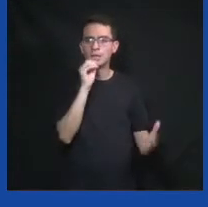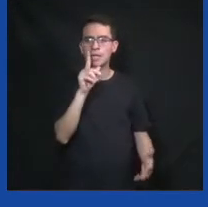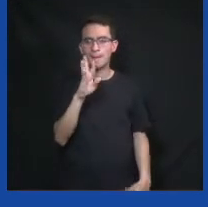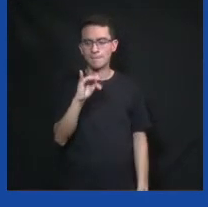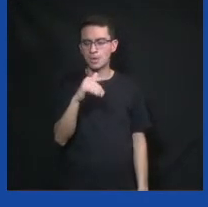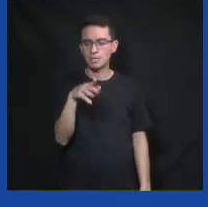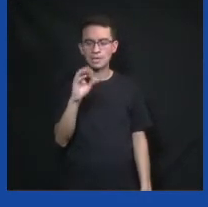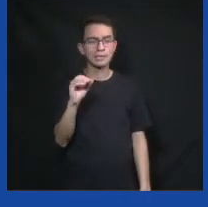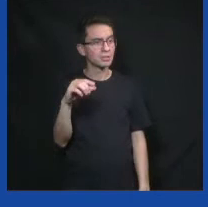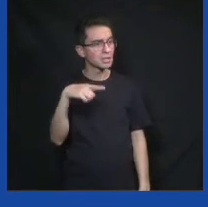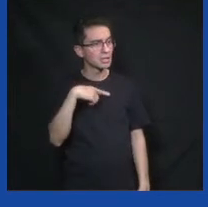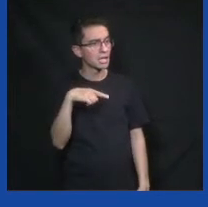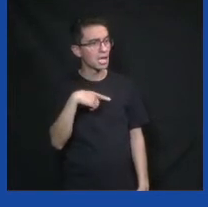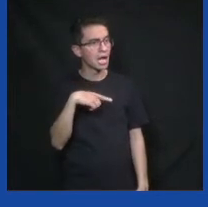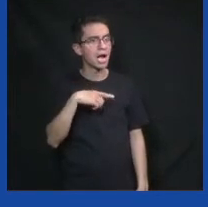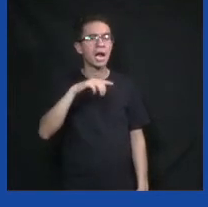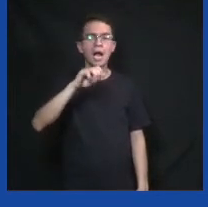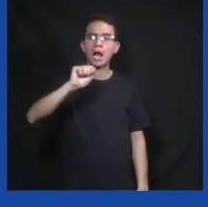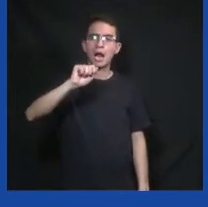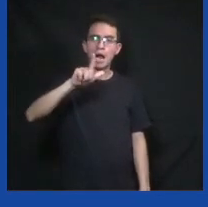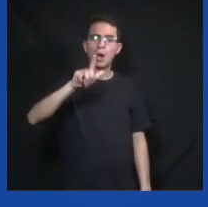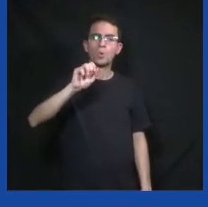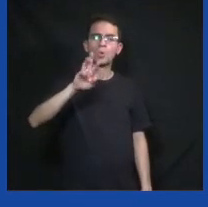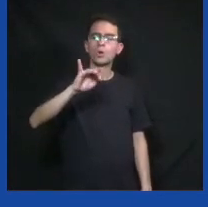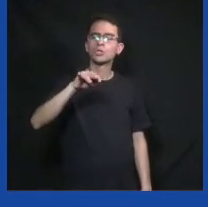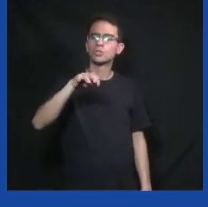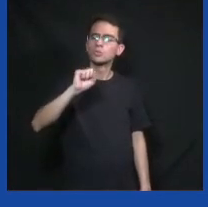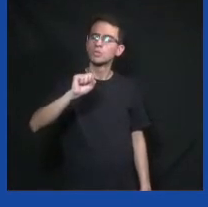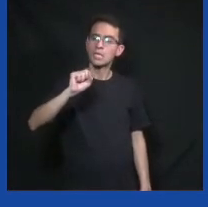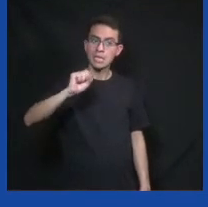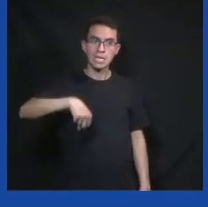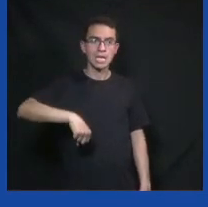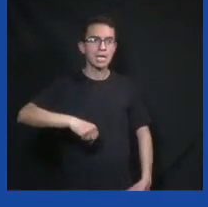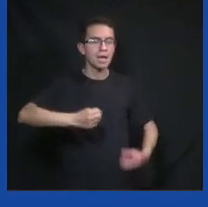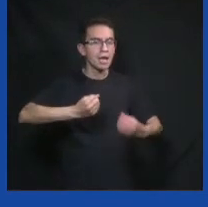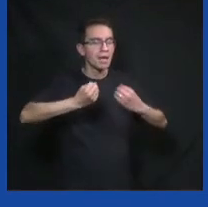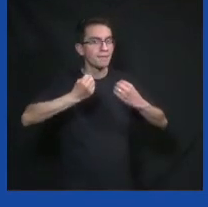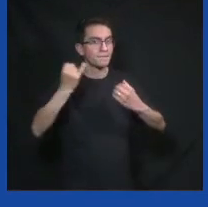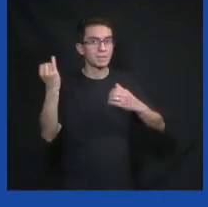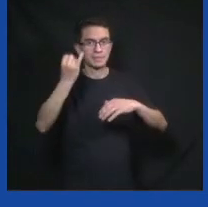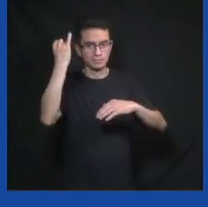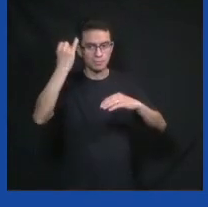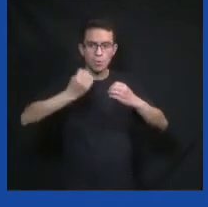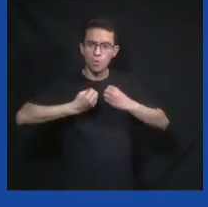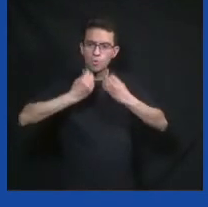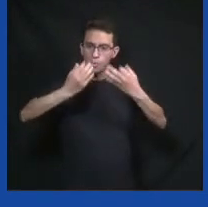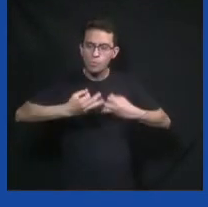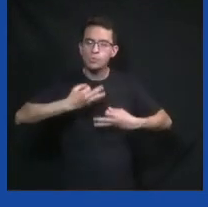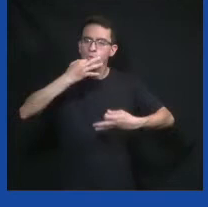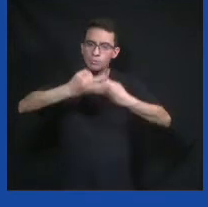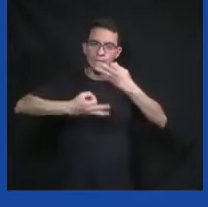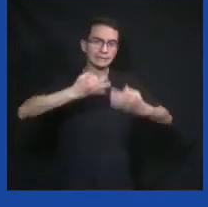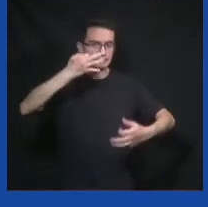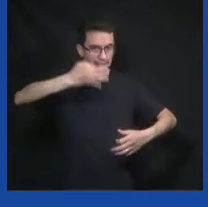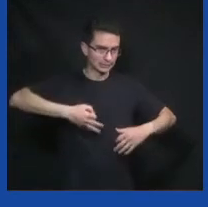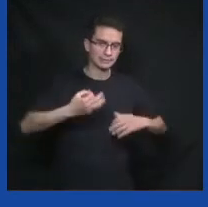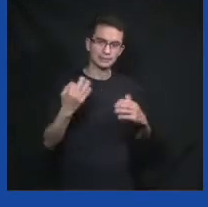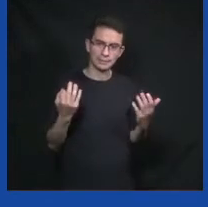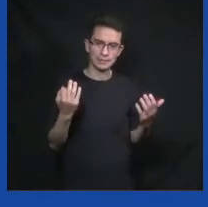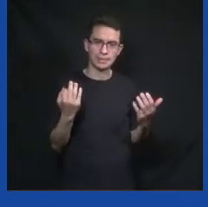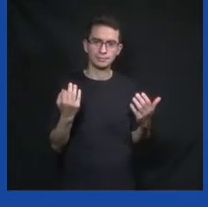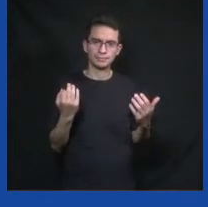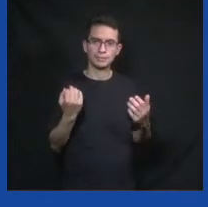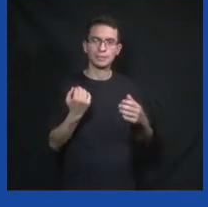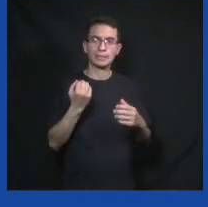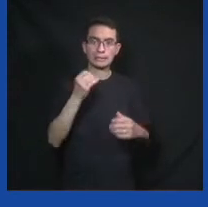também dos algoritmos, enfim. A gente tem também trabalhar o uso crítico da informação. Hoje, um cidadão pleno não pode se dizer pleno se ele